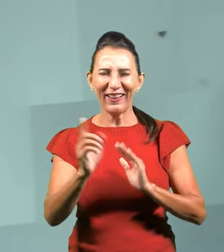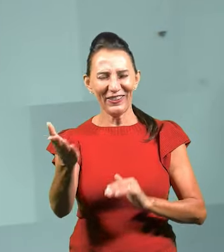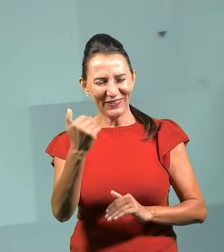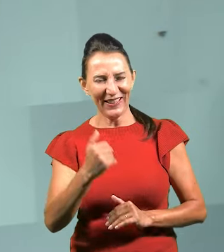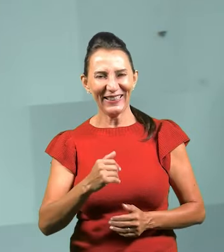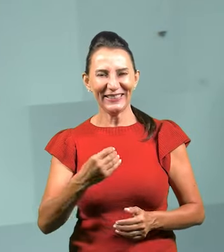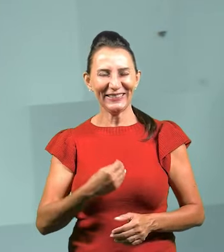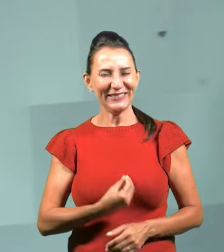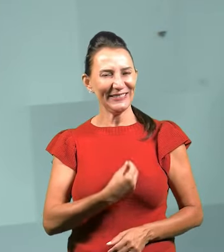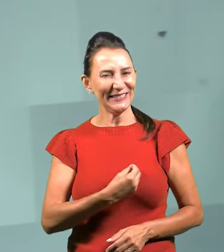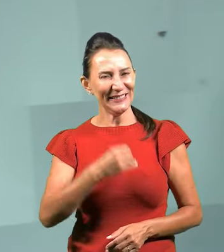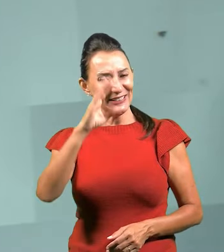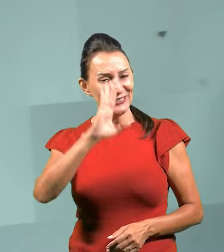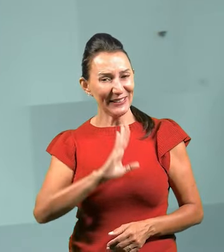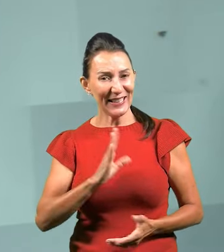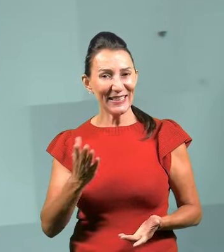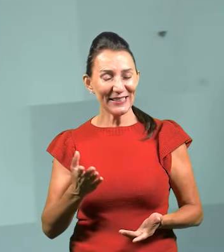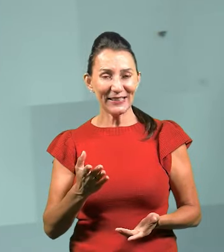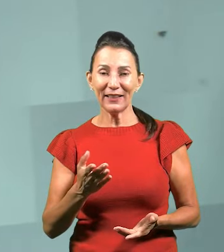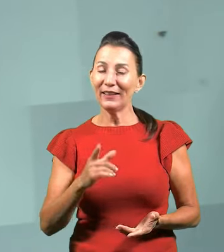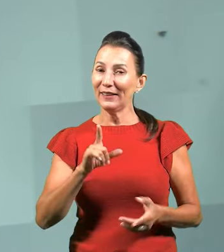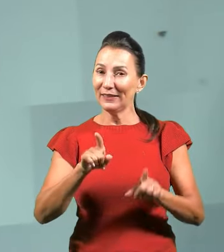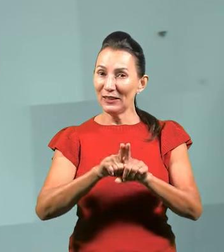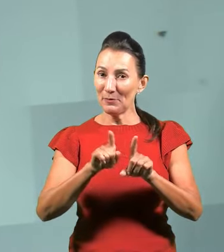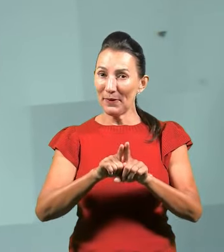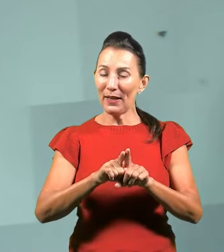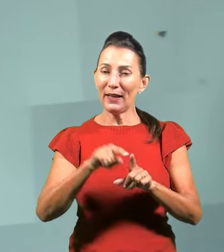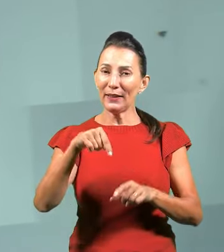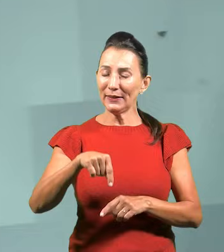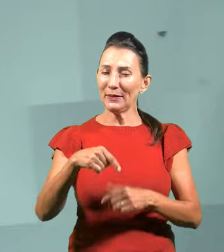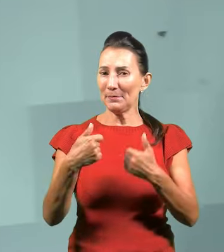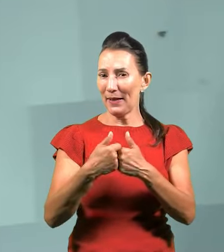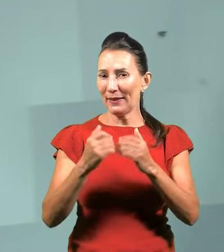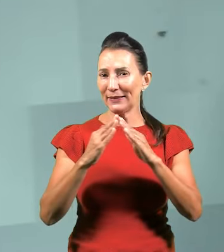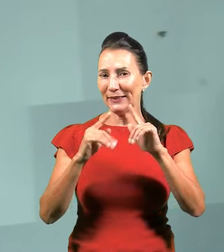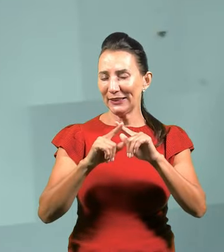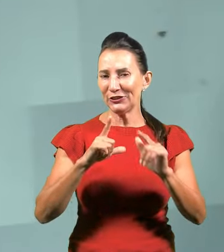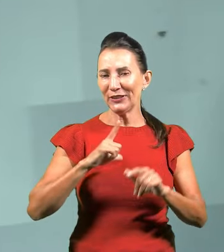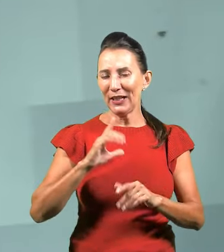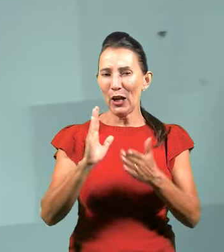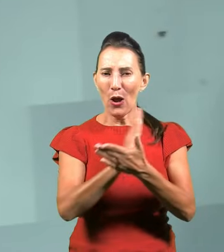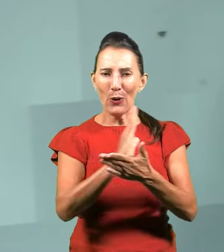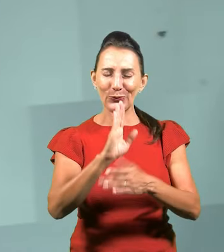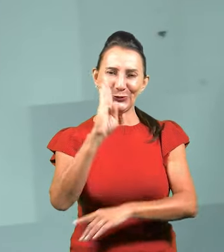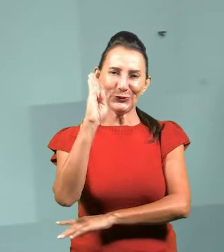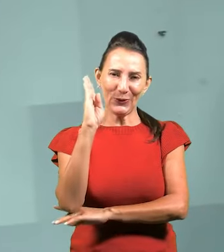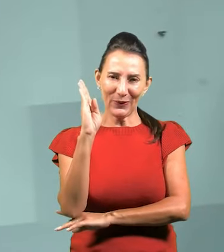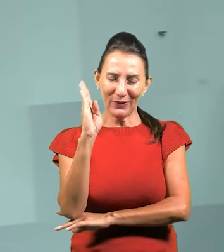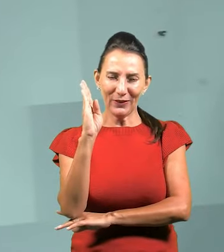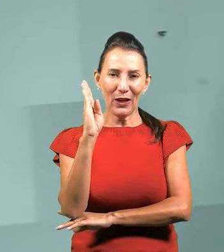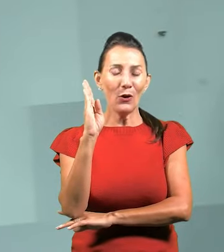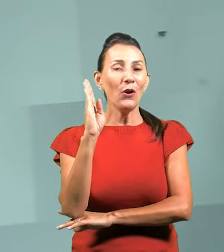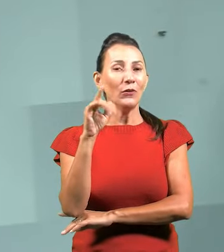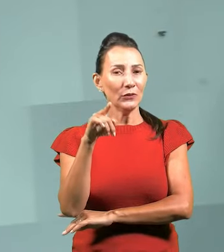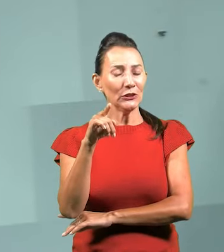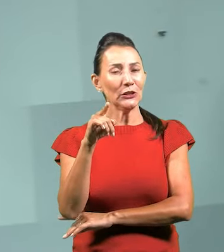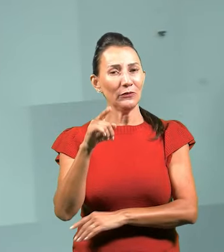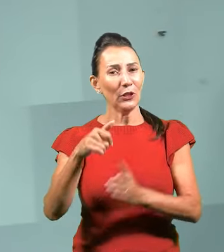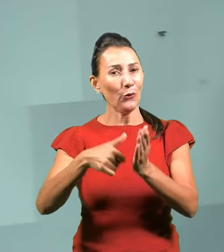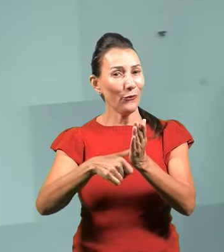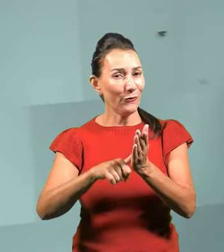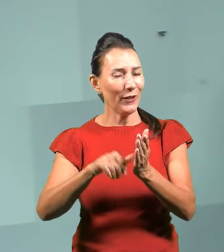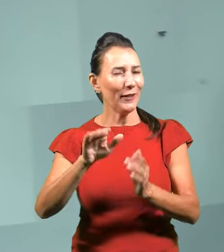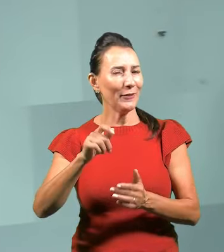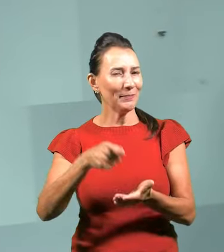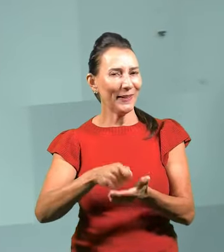ficar em casa, entrada franca, tá bom? Temos convênios com os hotéis aqui próximo da igreja, e você pode vir,